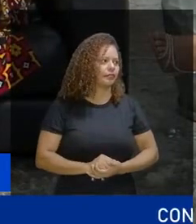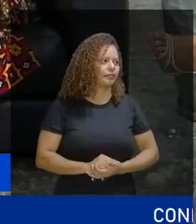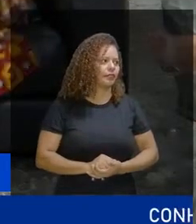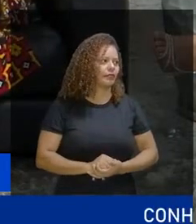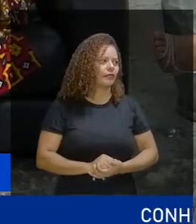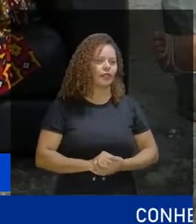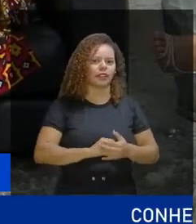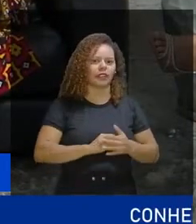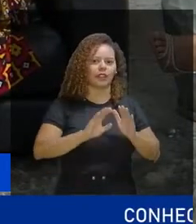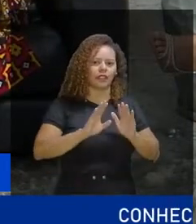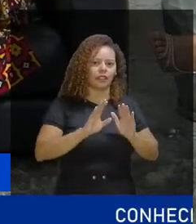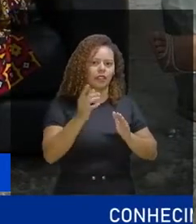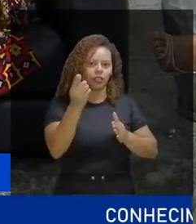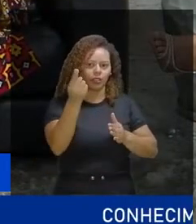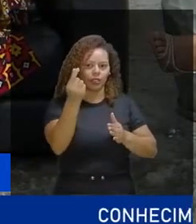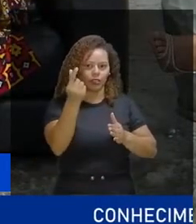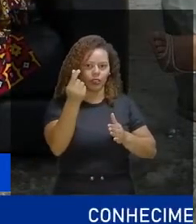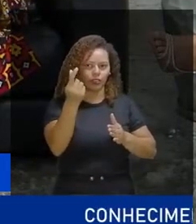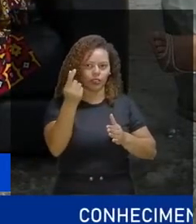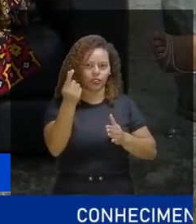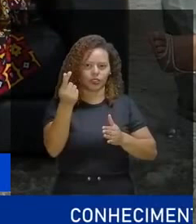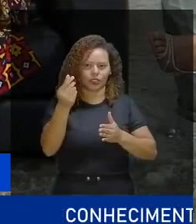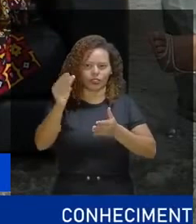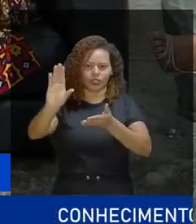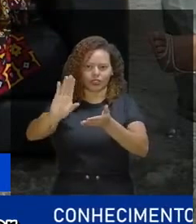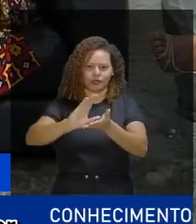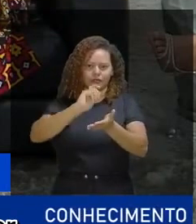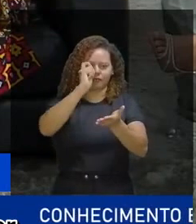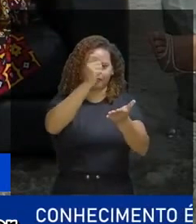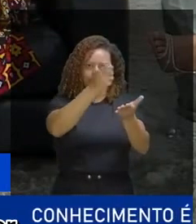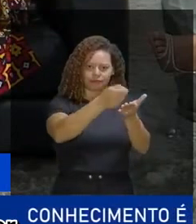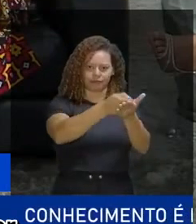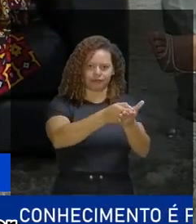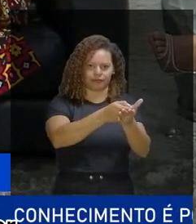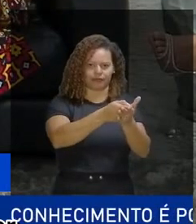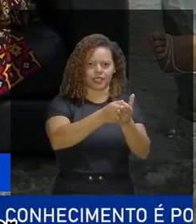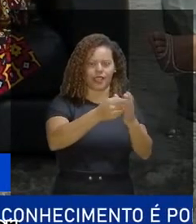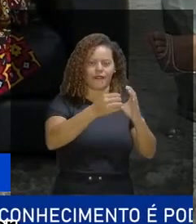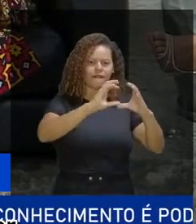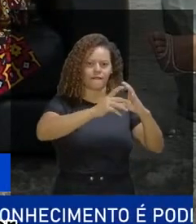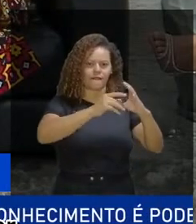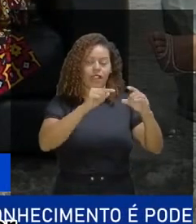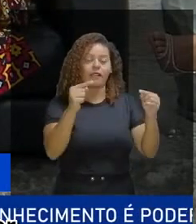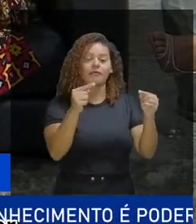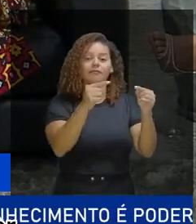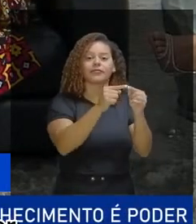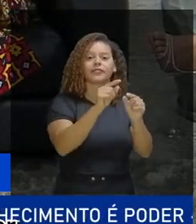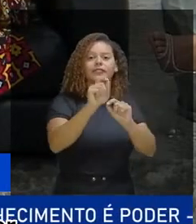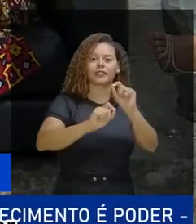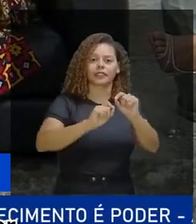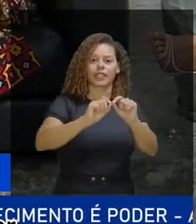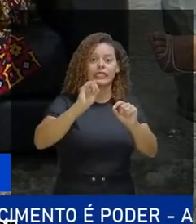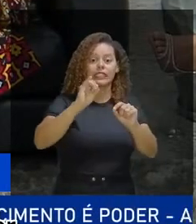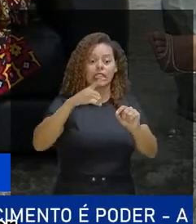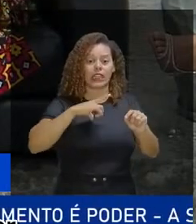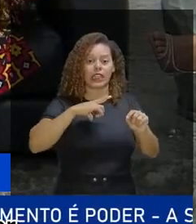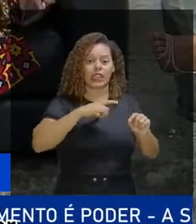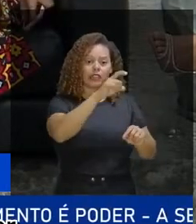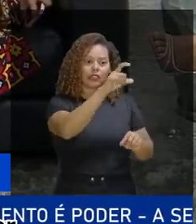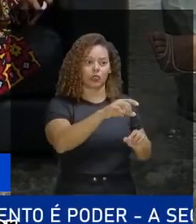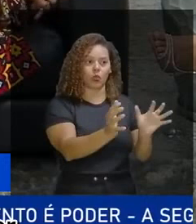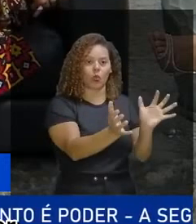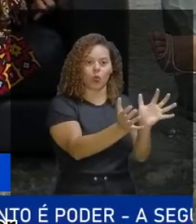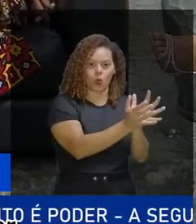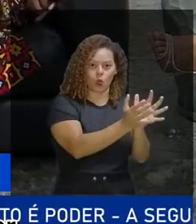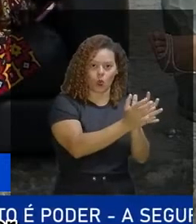destinação do fundo partidário, ou seja, de verba pública para a campanha, seria considerado em dobro em favor do